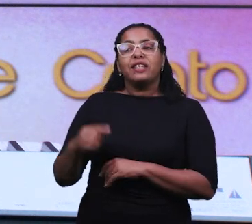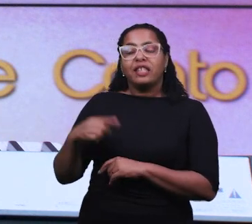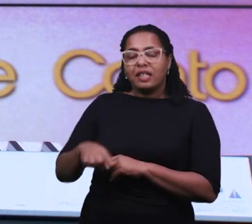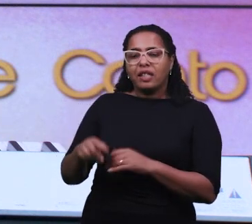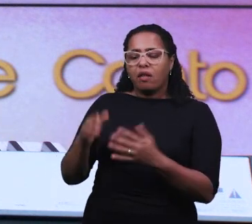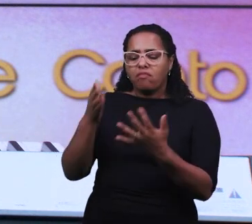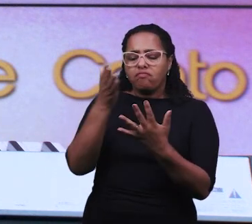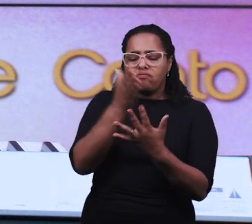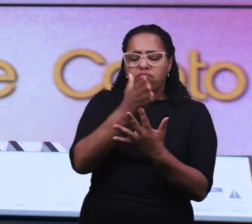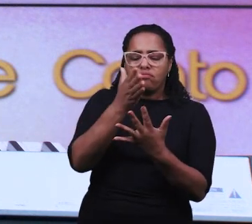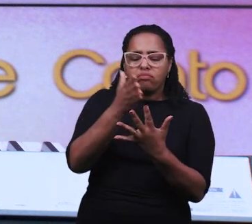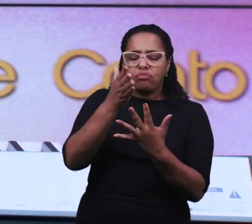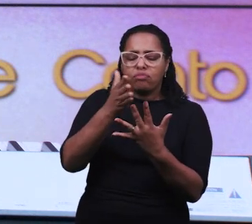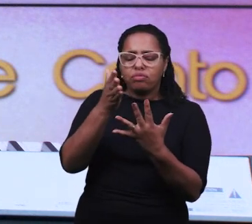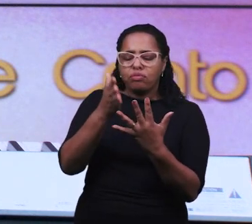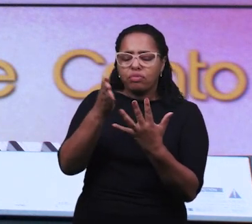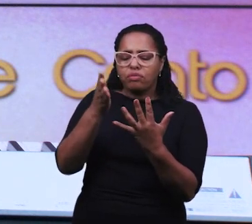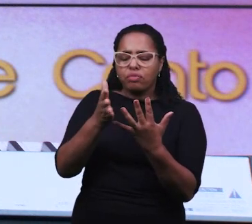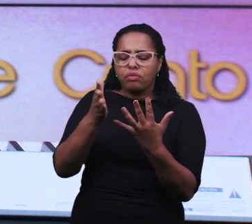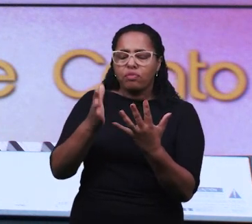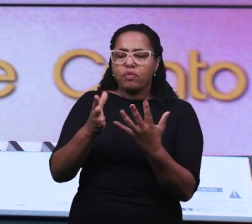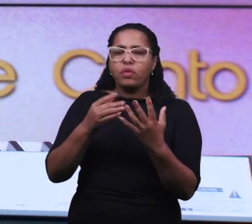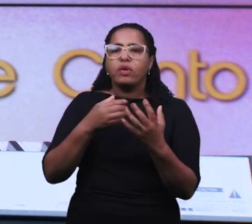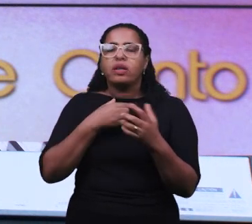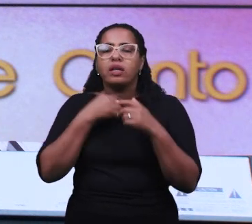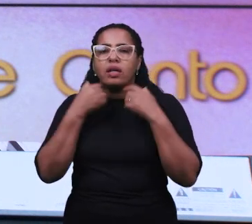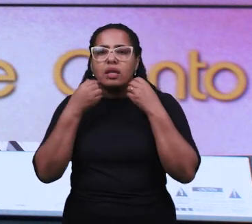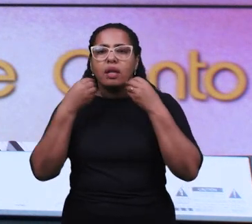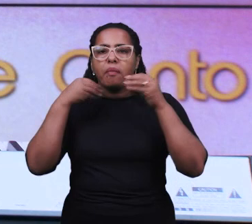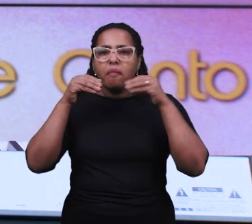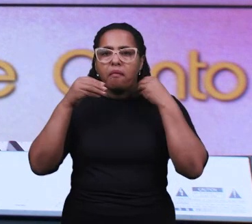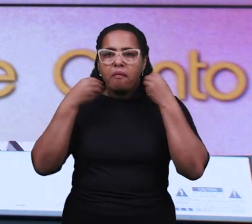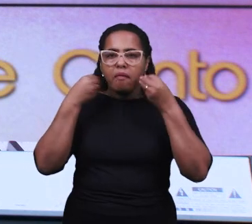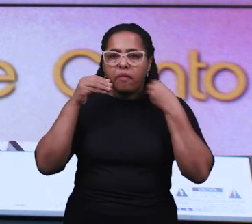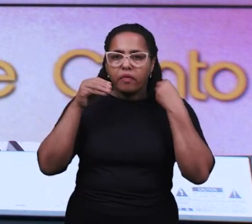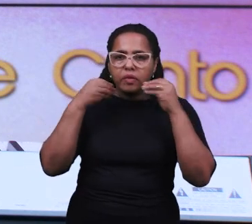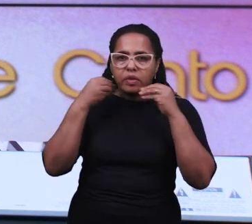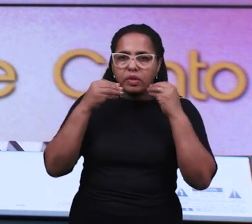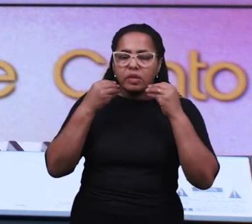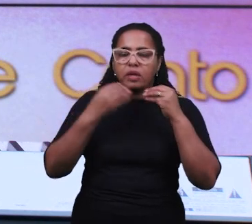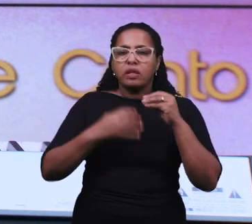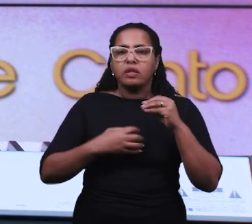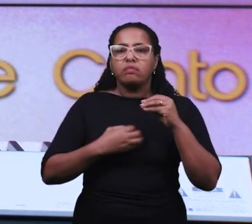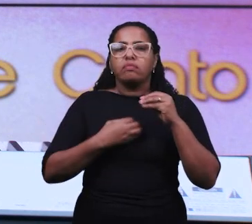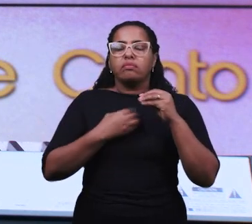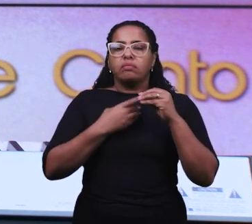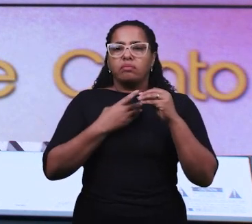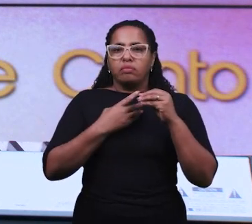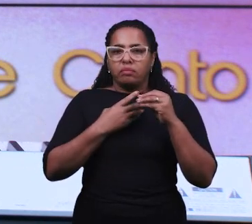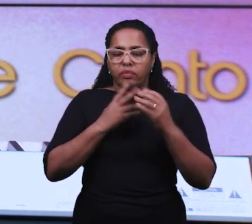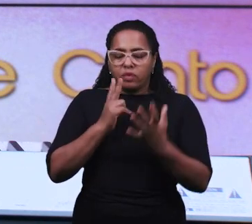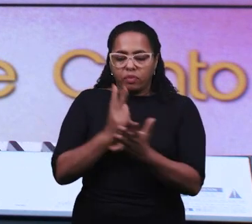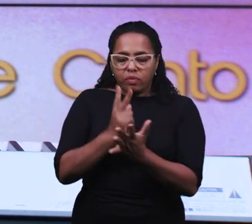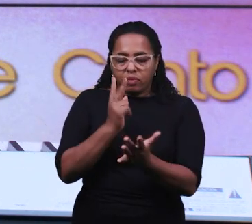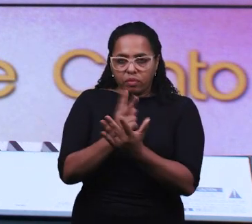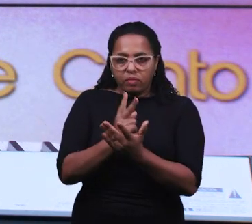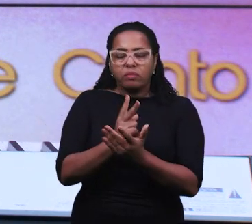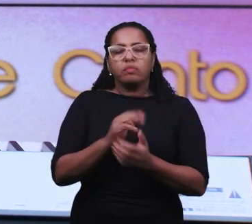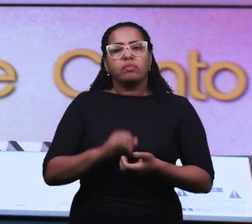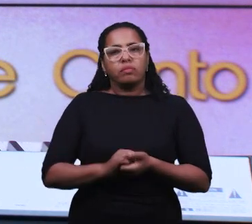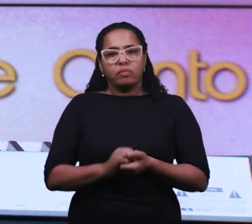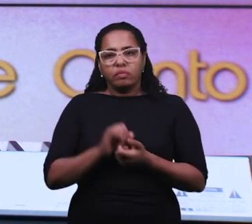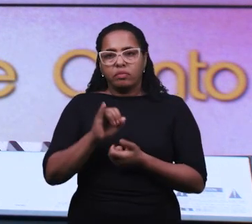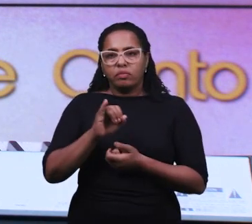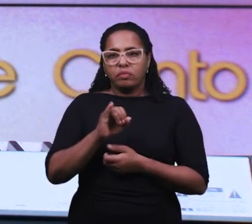Considere os espaços e a abertura do nosso palato mole, que vem com a inspiração pelo nariz,